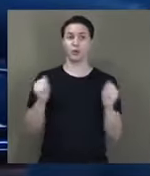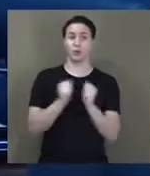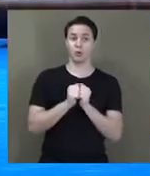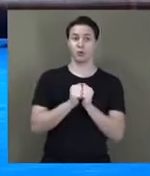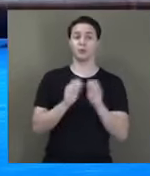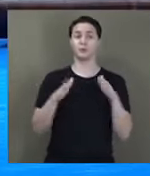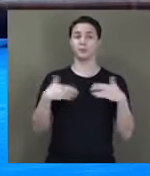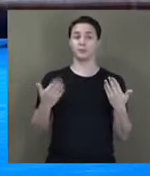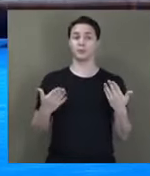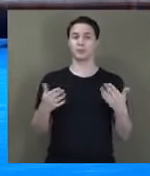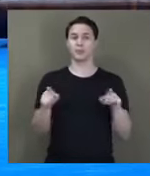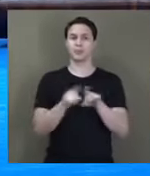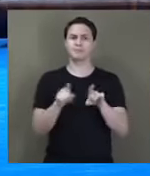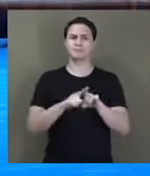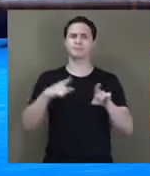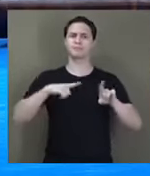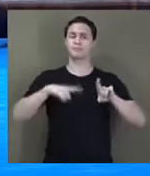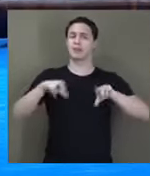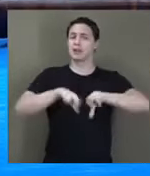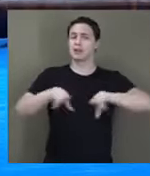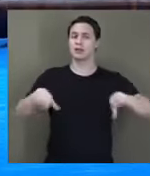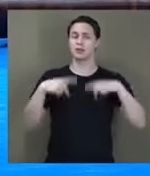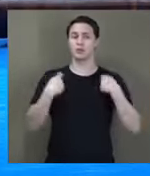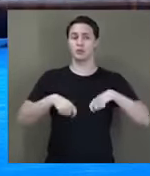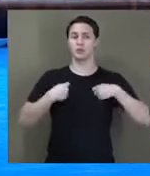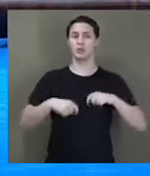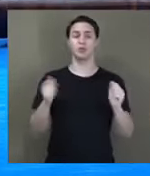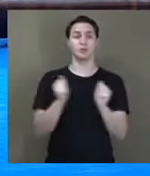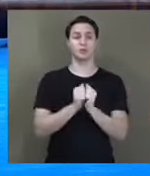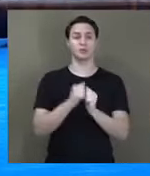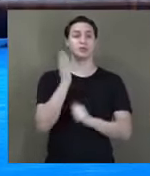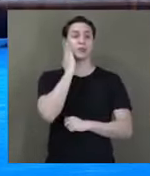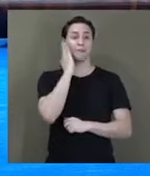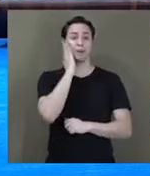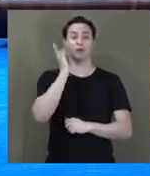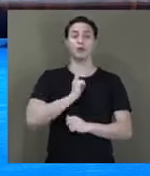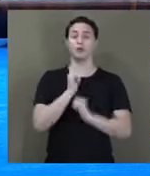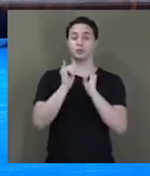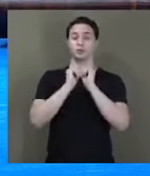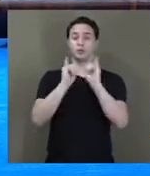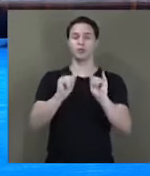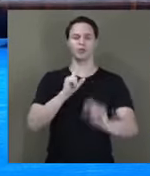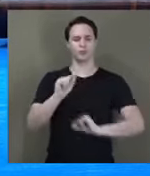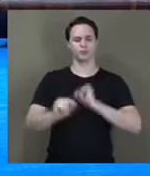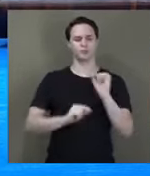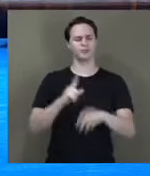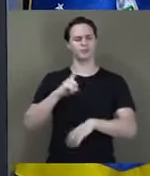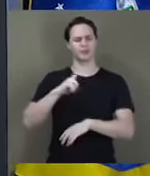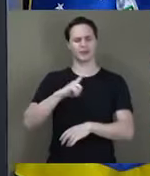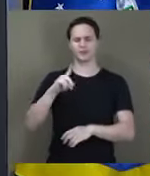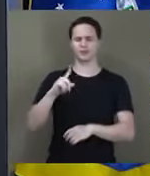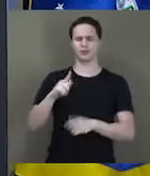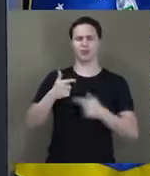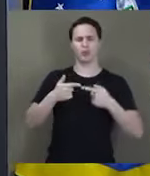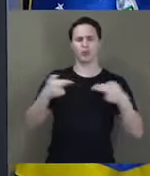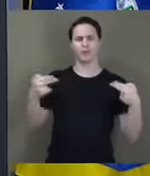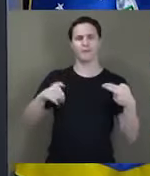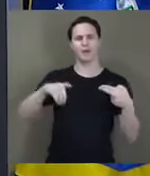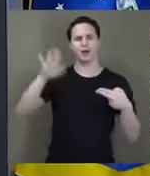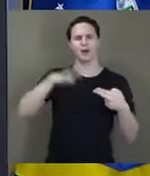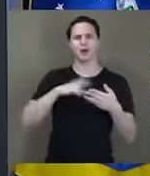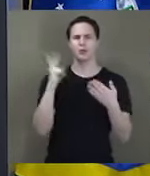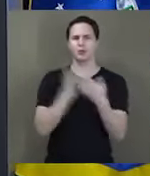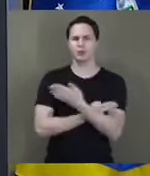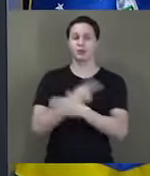casas e completo e completo dizendo E que tem muito mais ainda a acontecer no